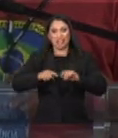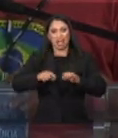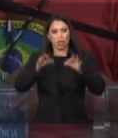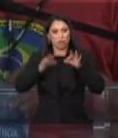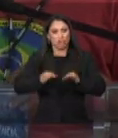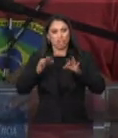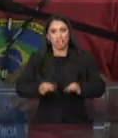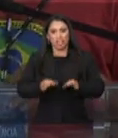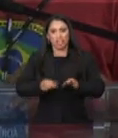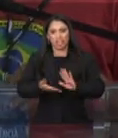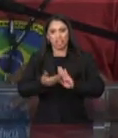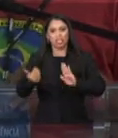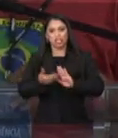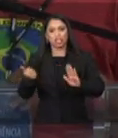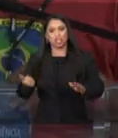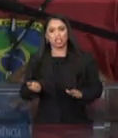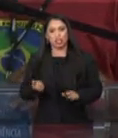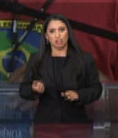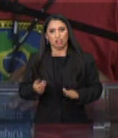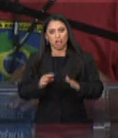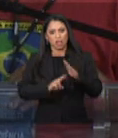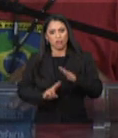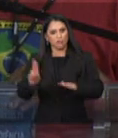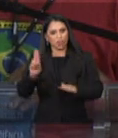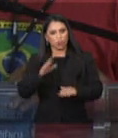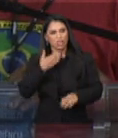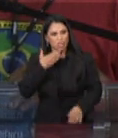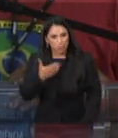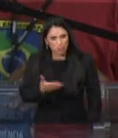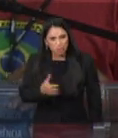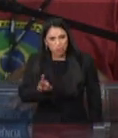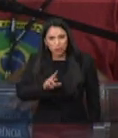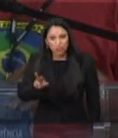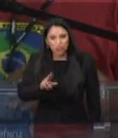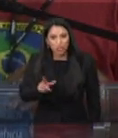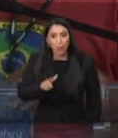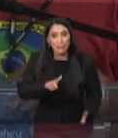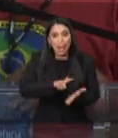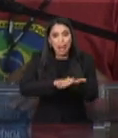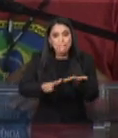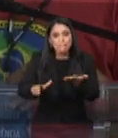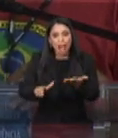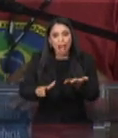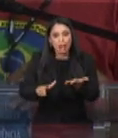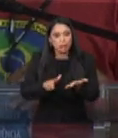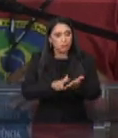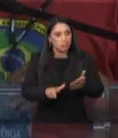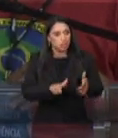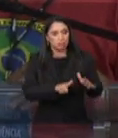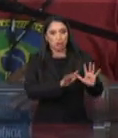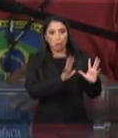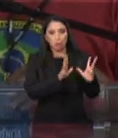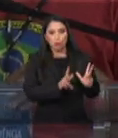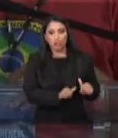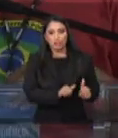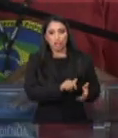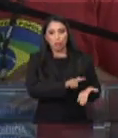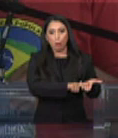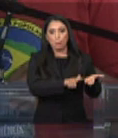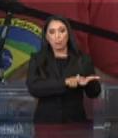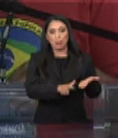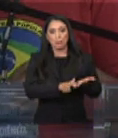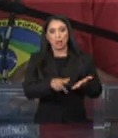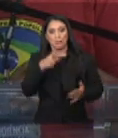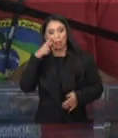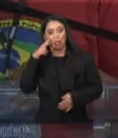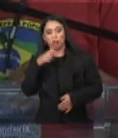dignidade muitas vezes fala a culpa é da faculdade que pediu na faculdade que pediu é para limpar para higienizar para que possas excelências não